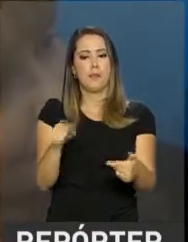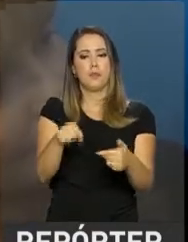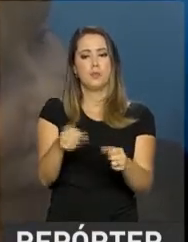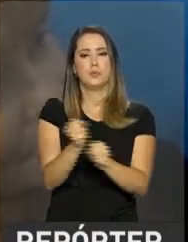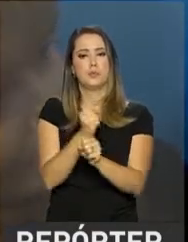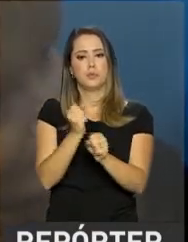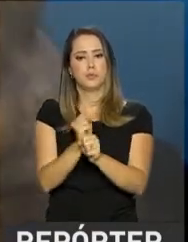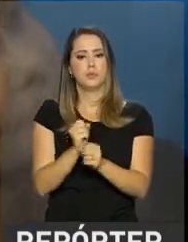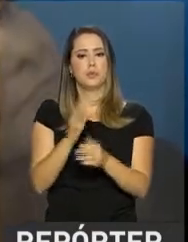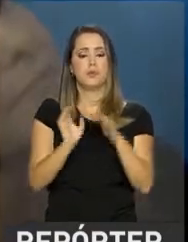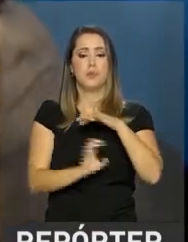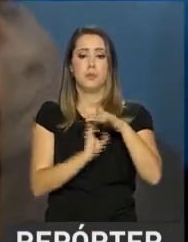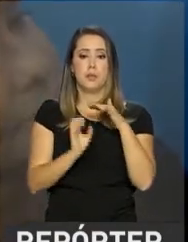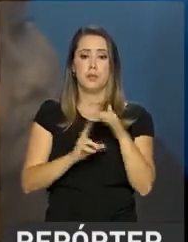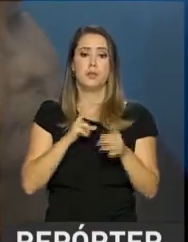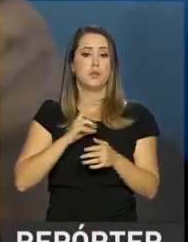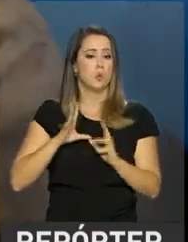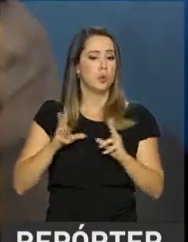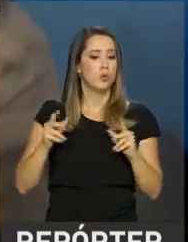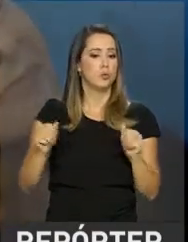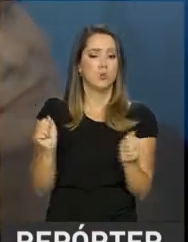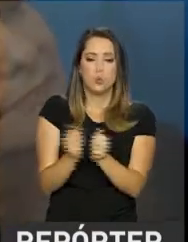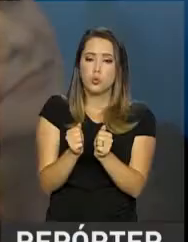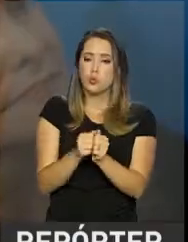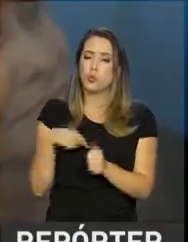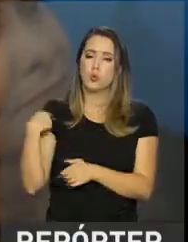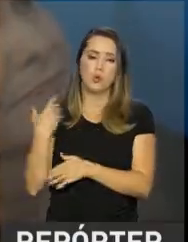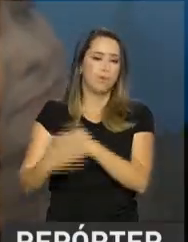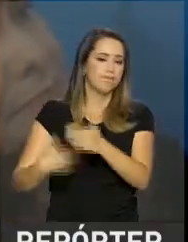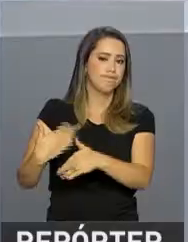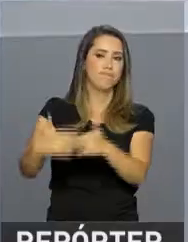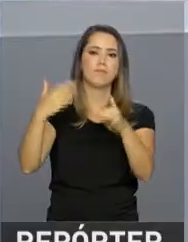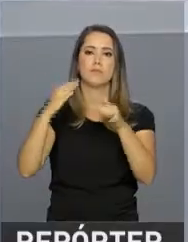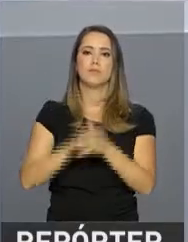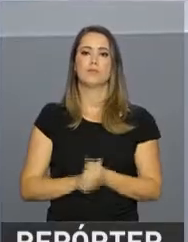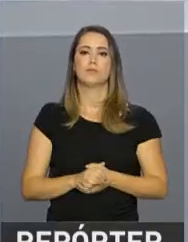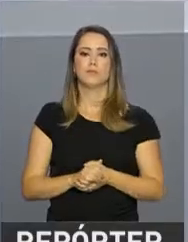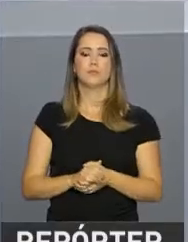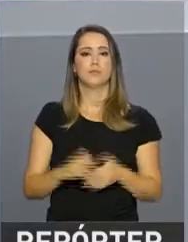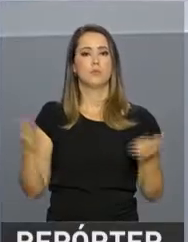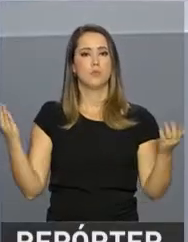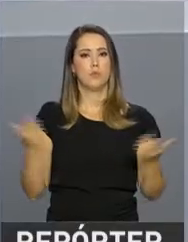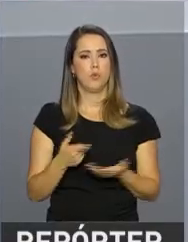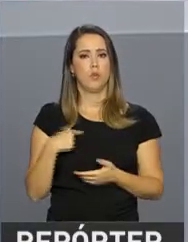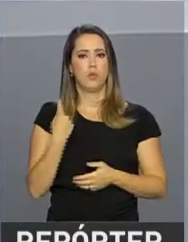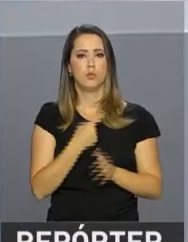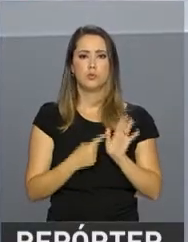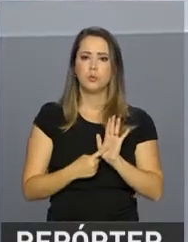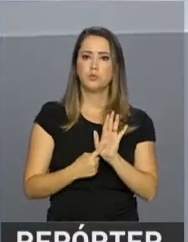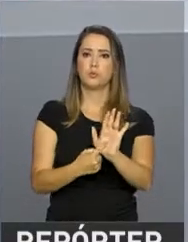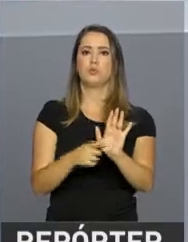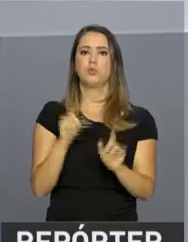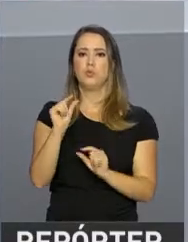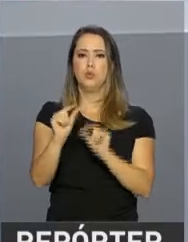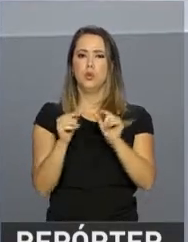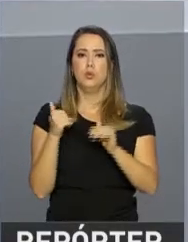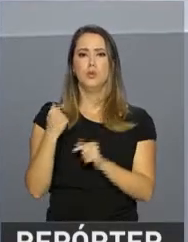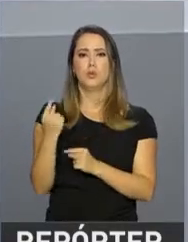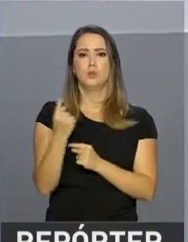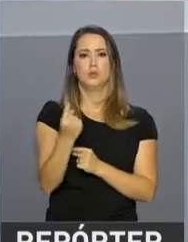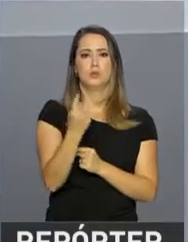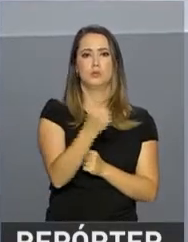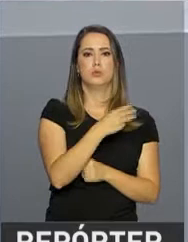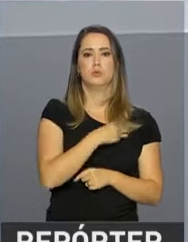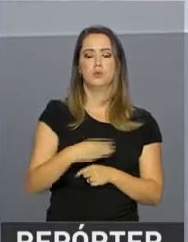para os empreendedores privados quando o mesmo tempo nós então avançaremos e agora a gente mostra pra você um pouco mais sobre